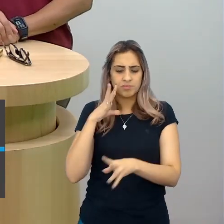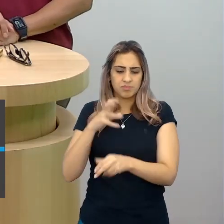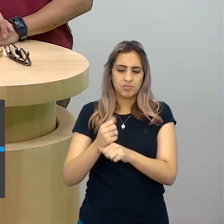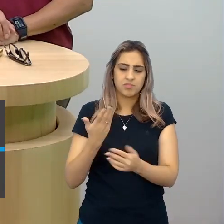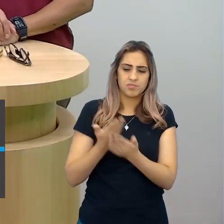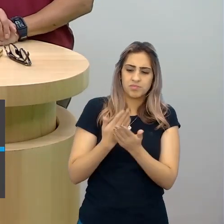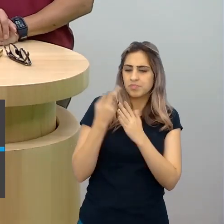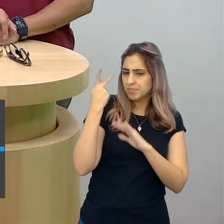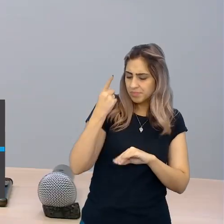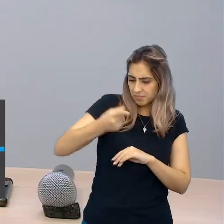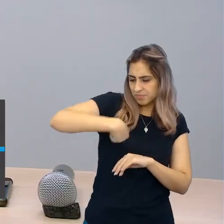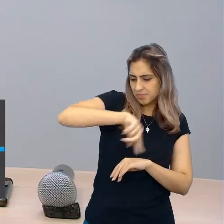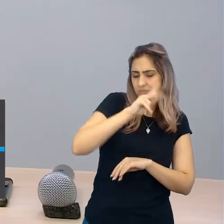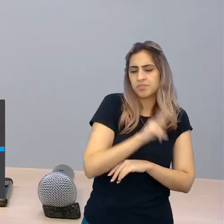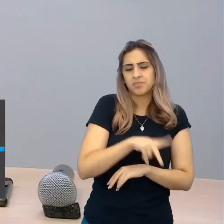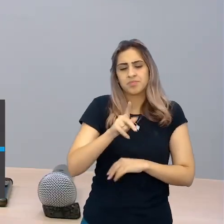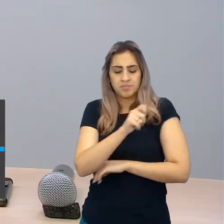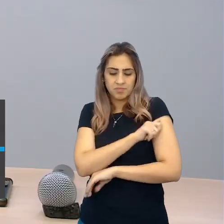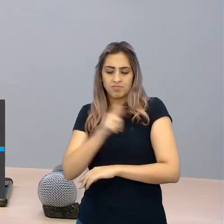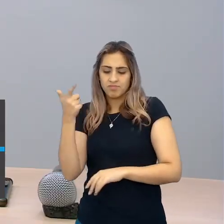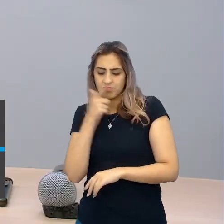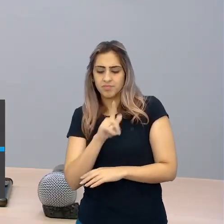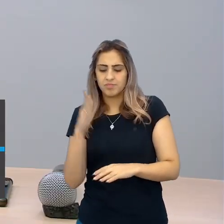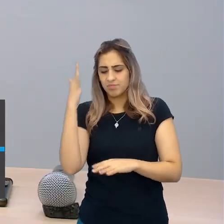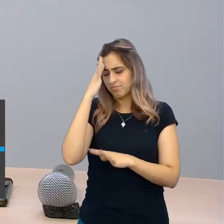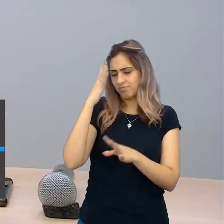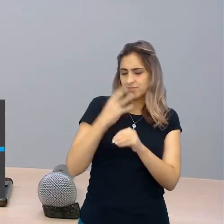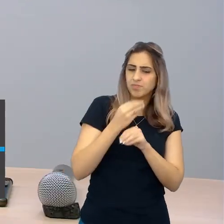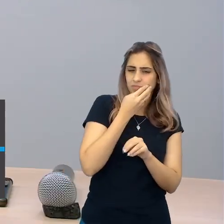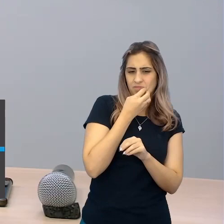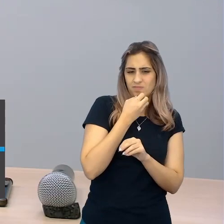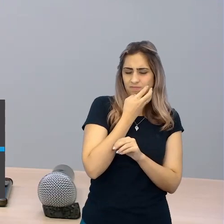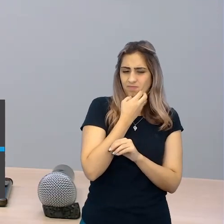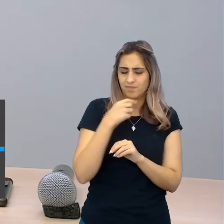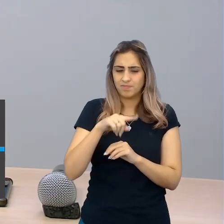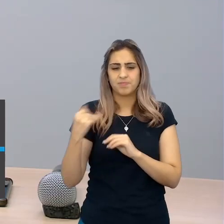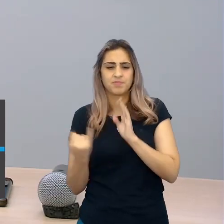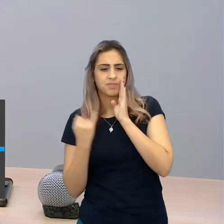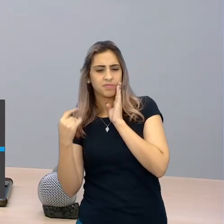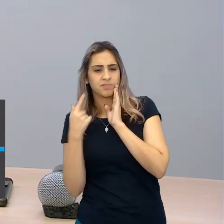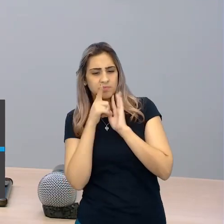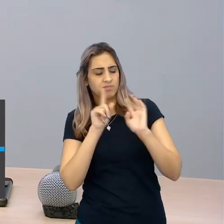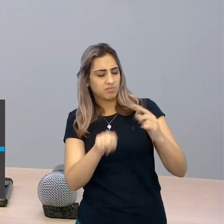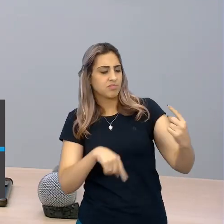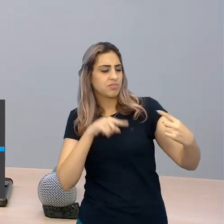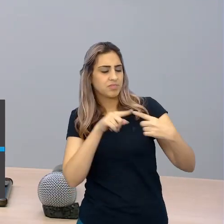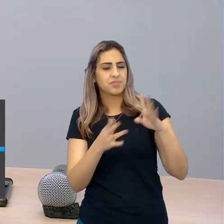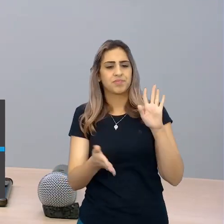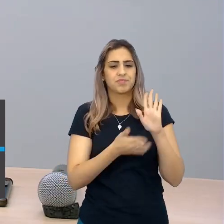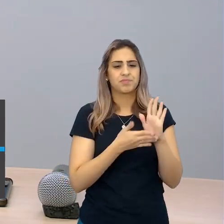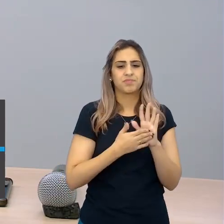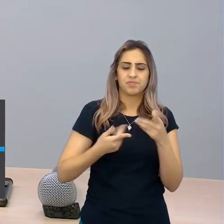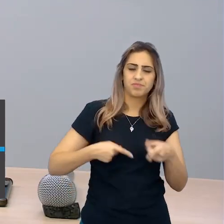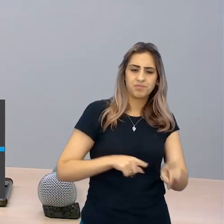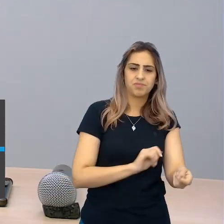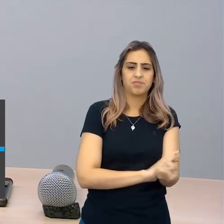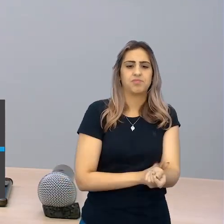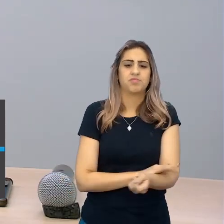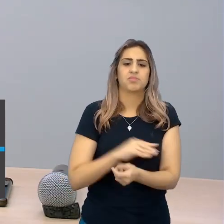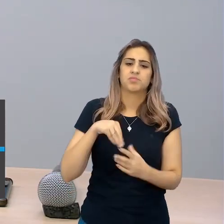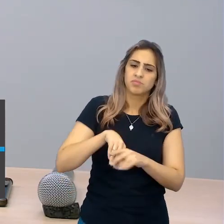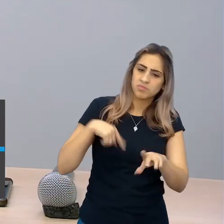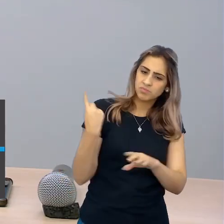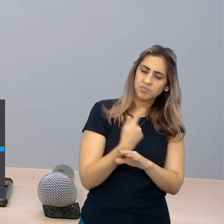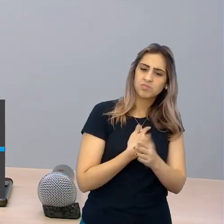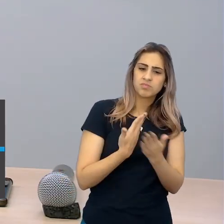aulas para você, professor, para você, aluno, se inspirar e entender o quanto é importante a gente atingir, né, essa pauta antirracista dentro das nossas